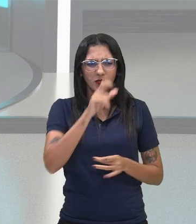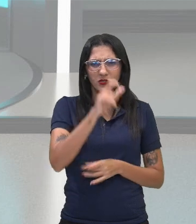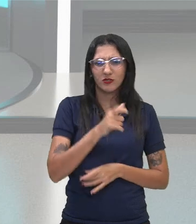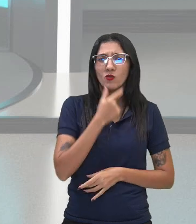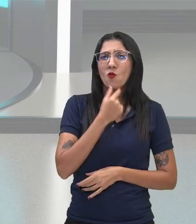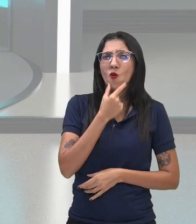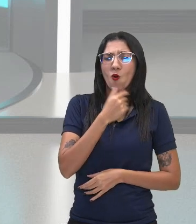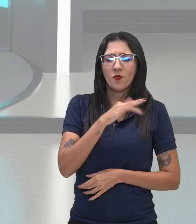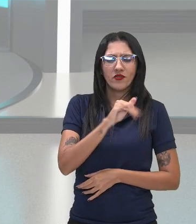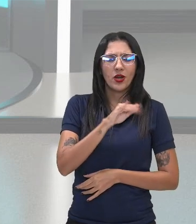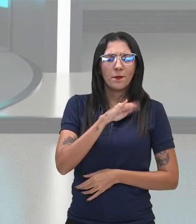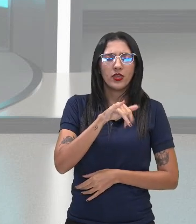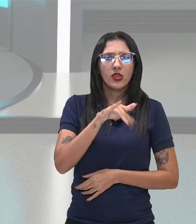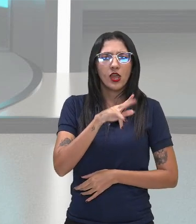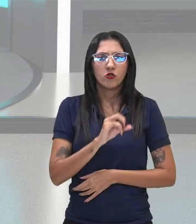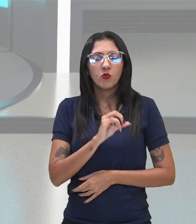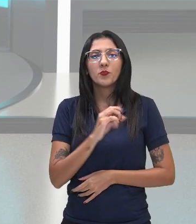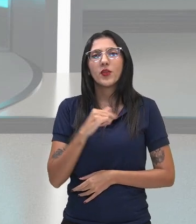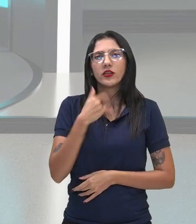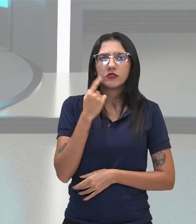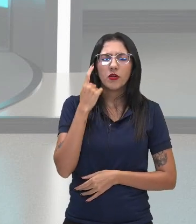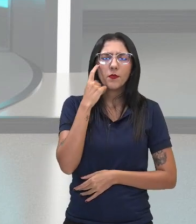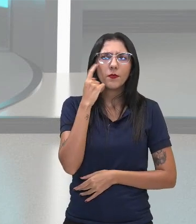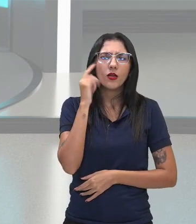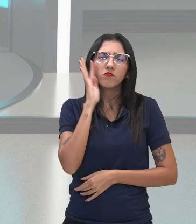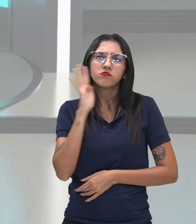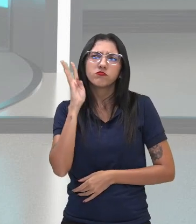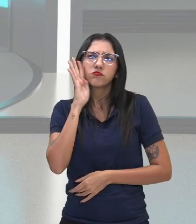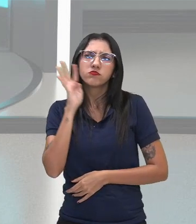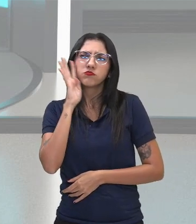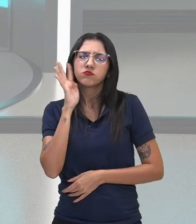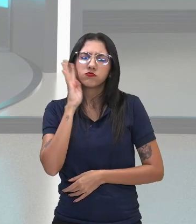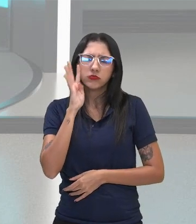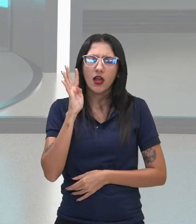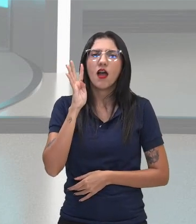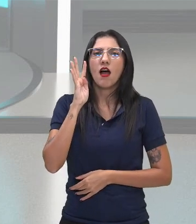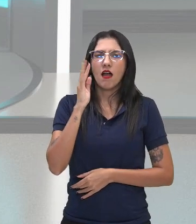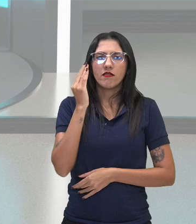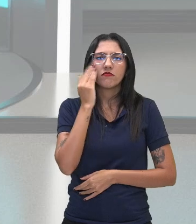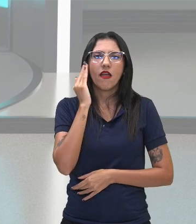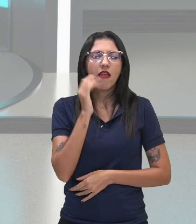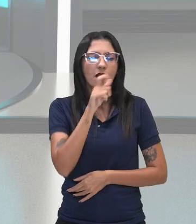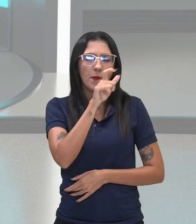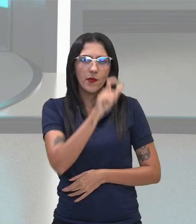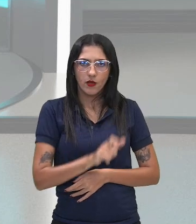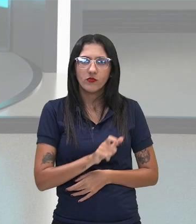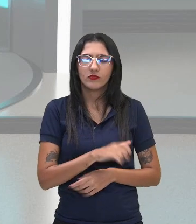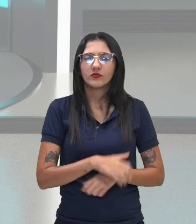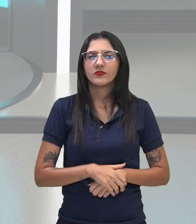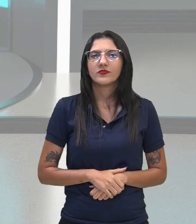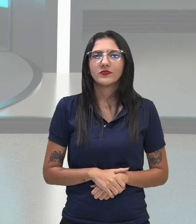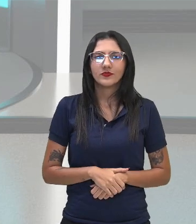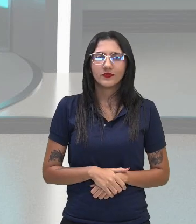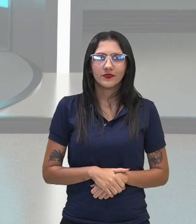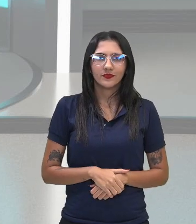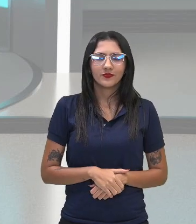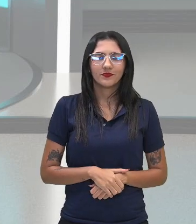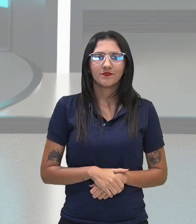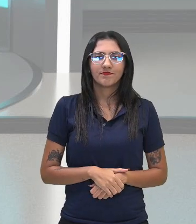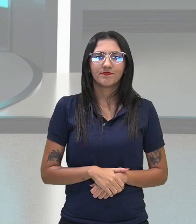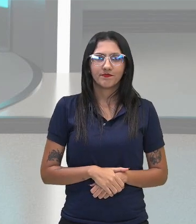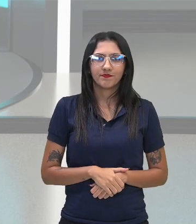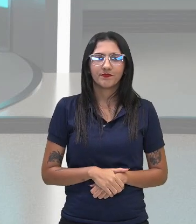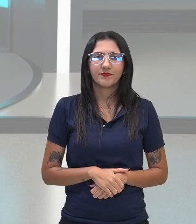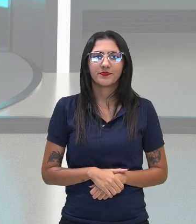vamos visualizando o sertanejo sofrido, não é verdade? Continuando o texto. Olhou